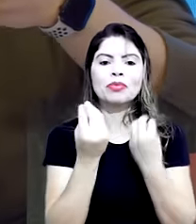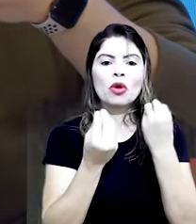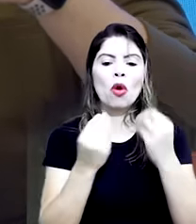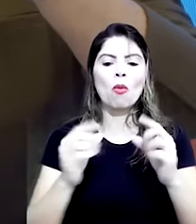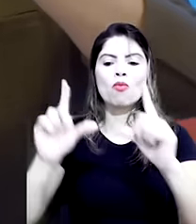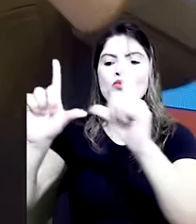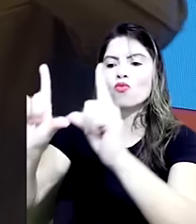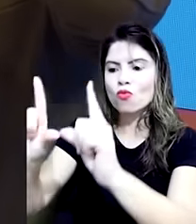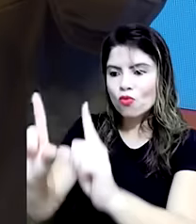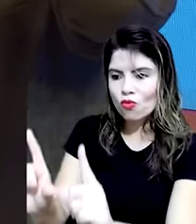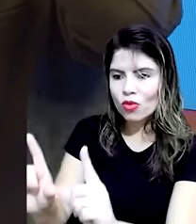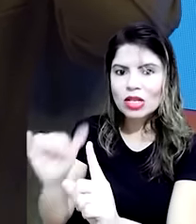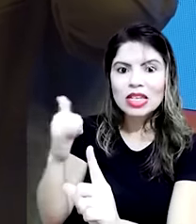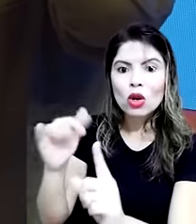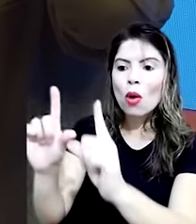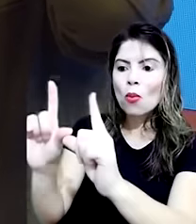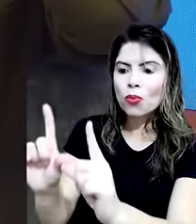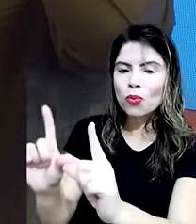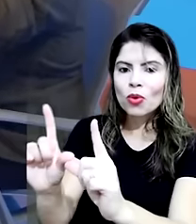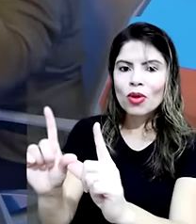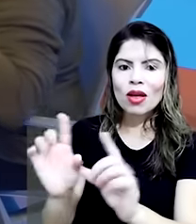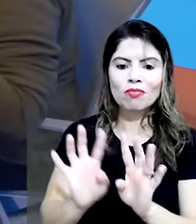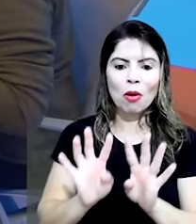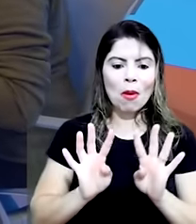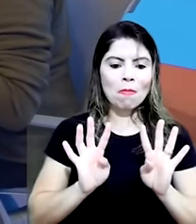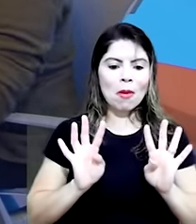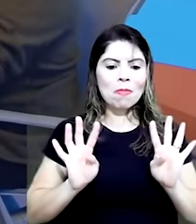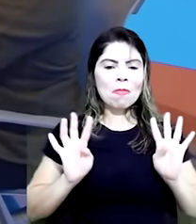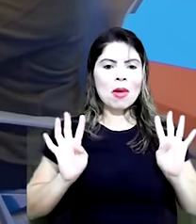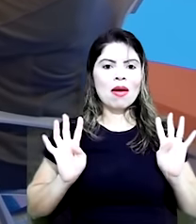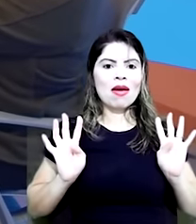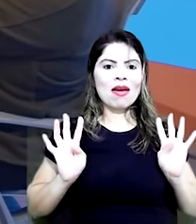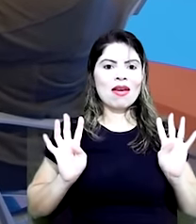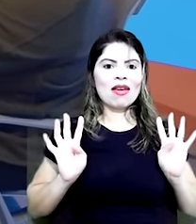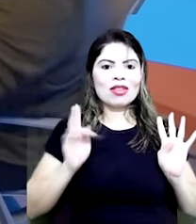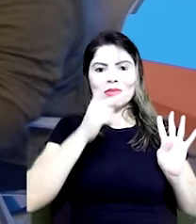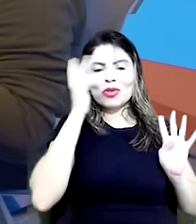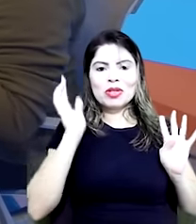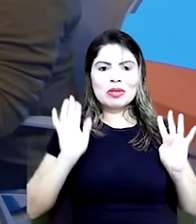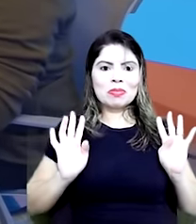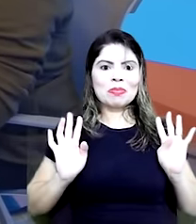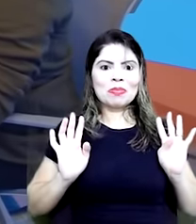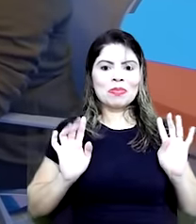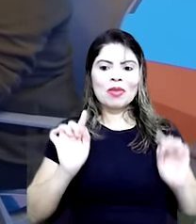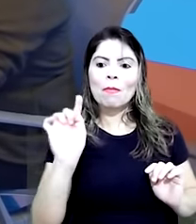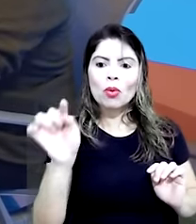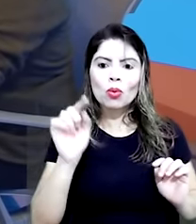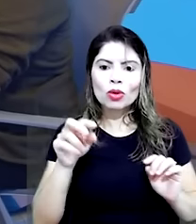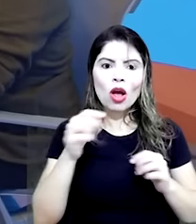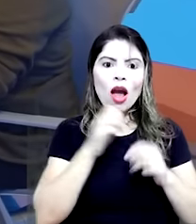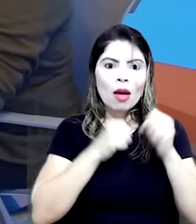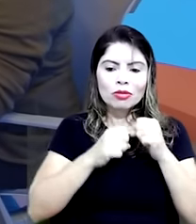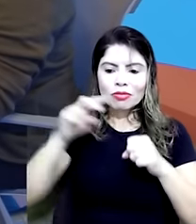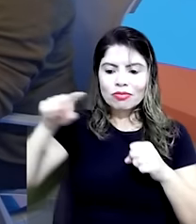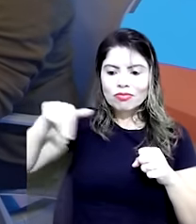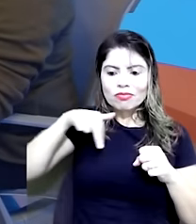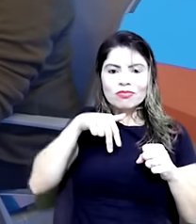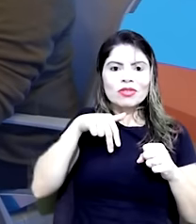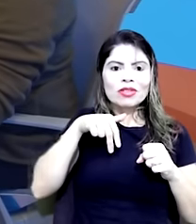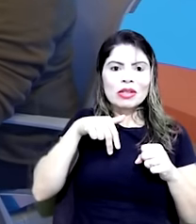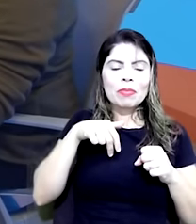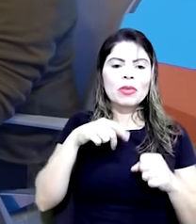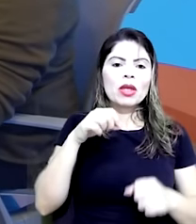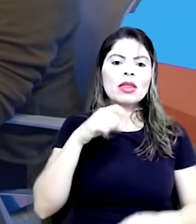trás aí você chega na parede você encosta o celular na cara Néo mundo ali e aí tem recurso que ele põe o